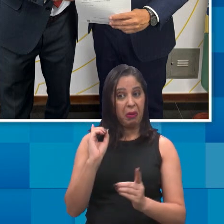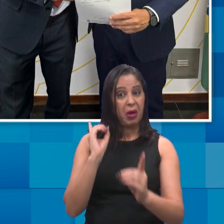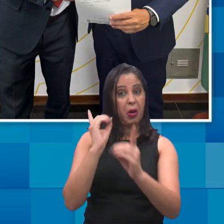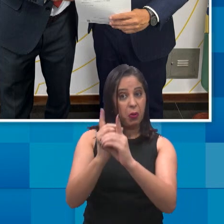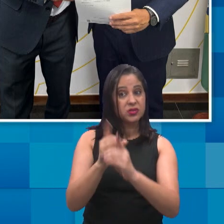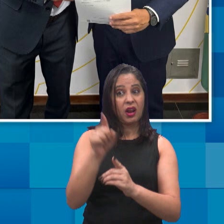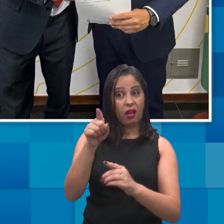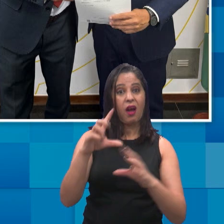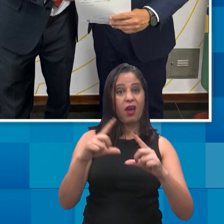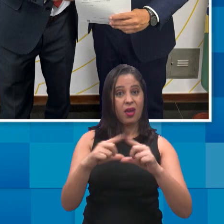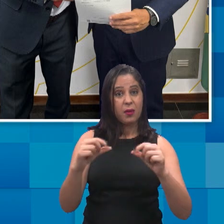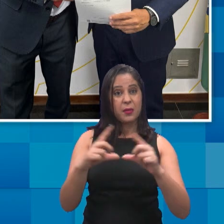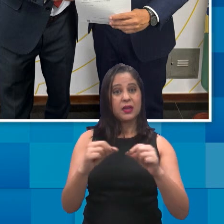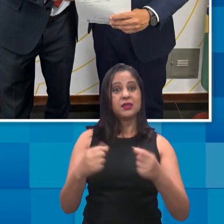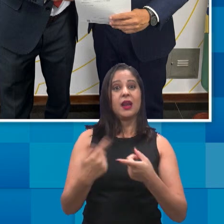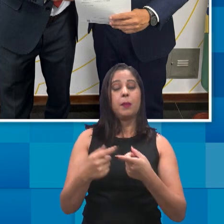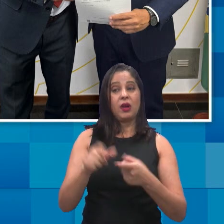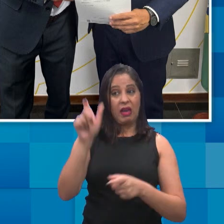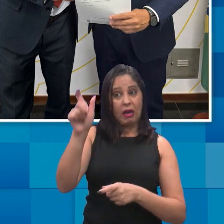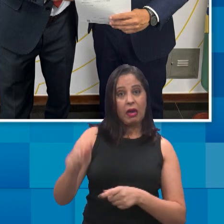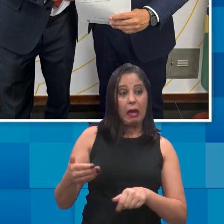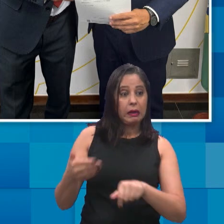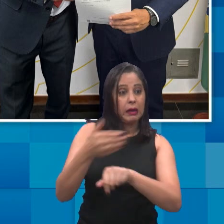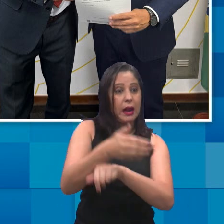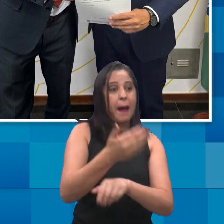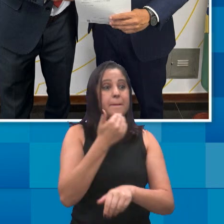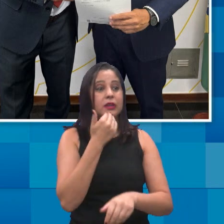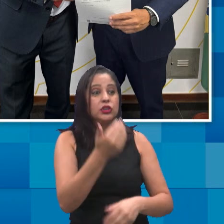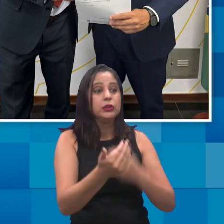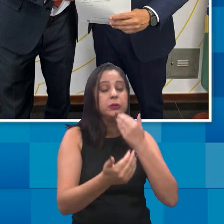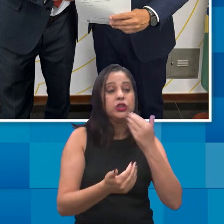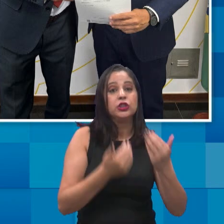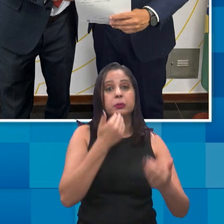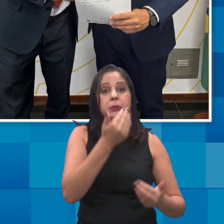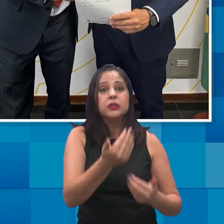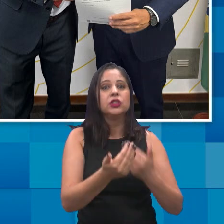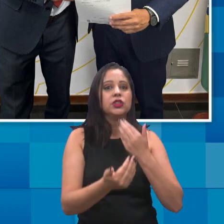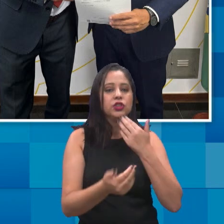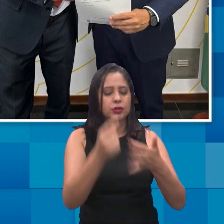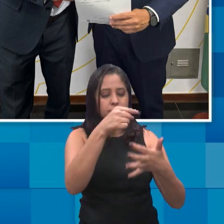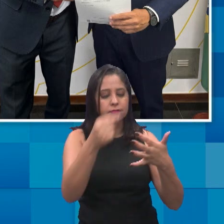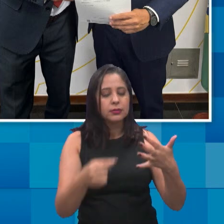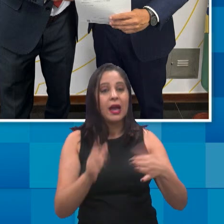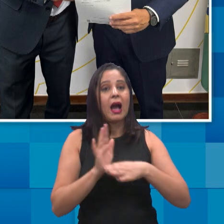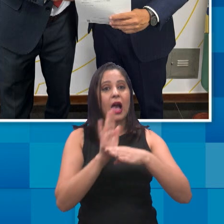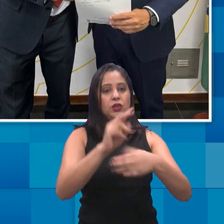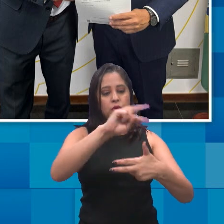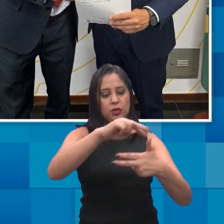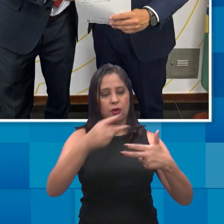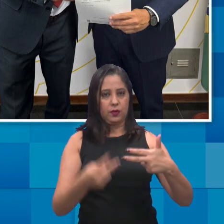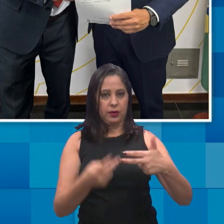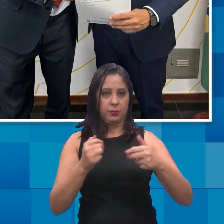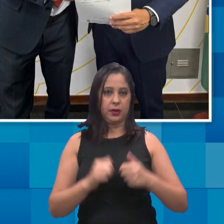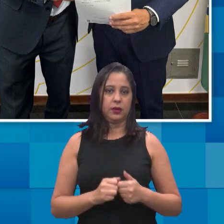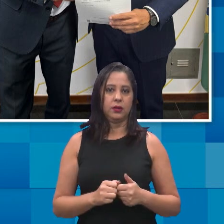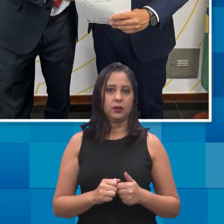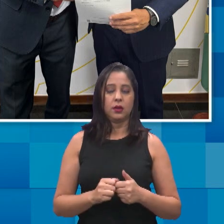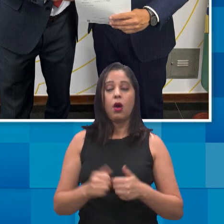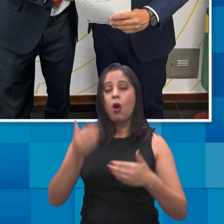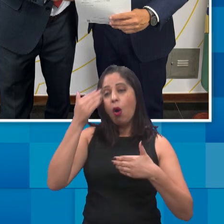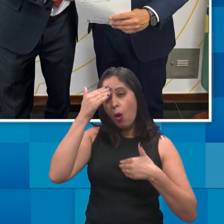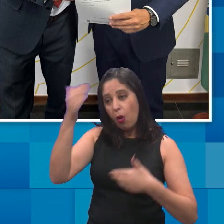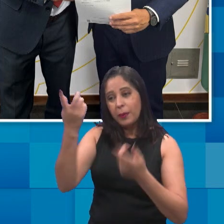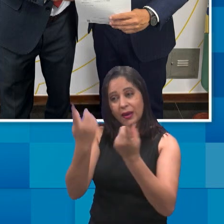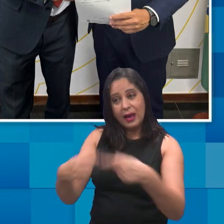Brasília, né, buscando também melhorias para a região. Então, agradeço ao Ian também essa parceria